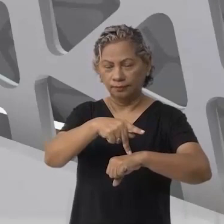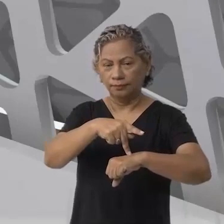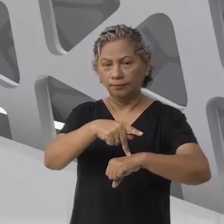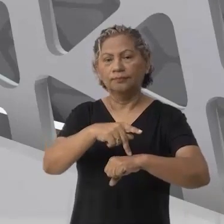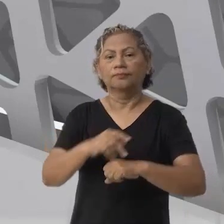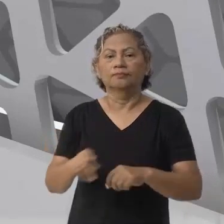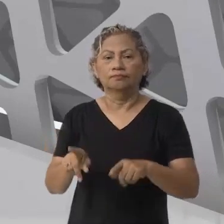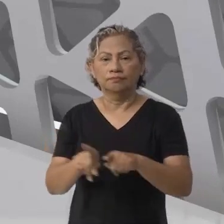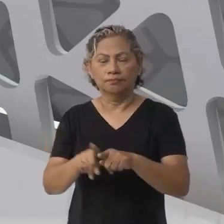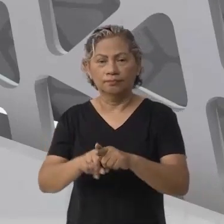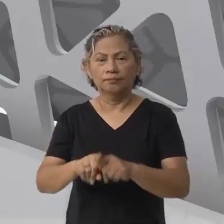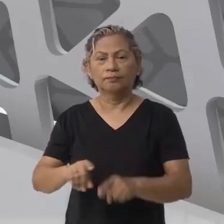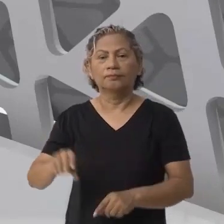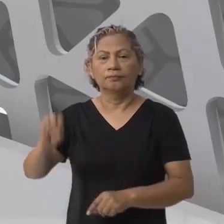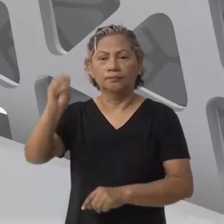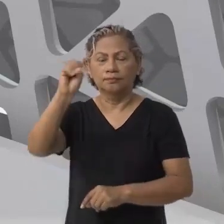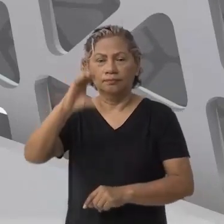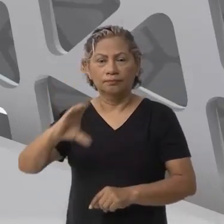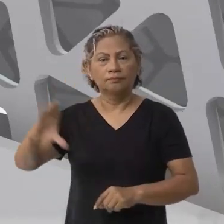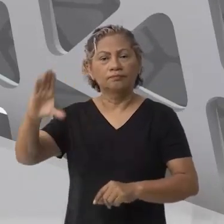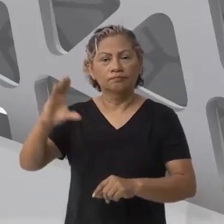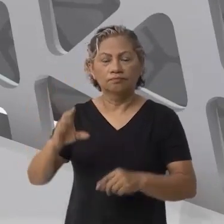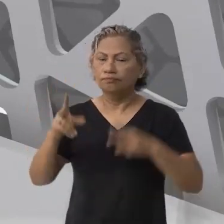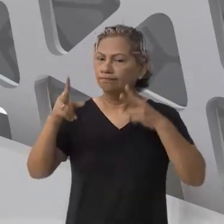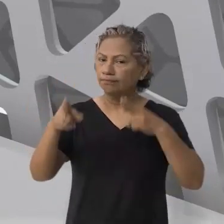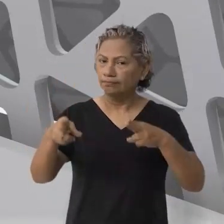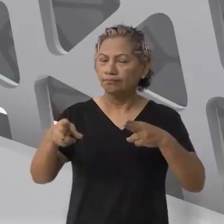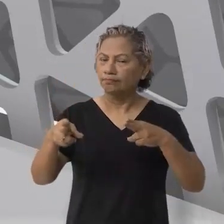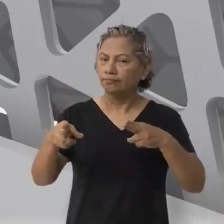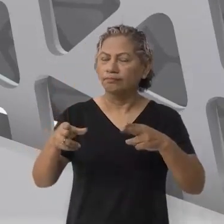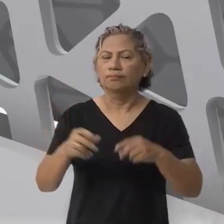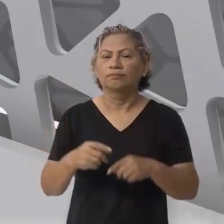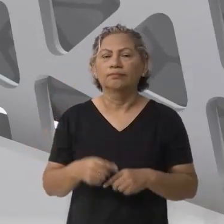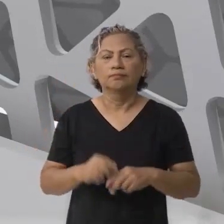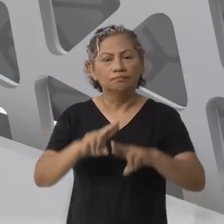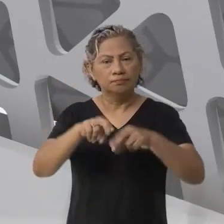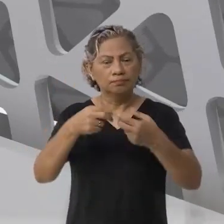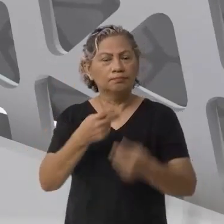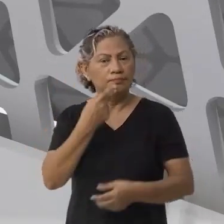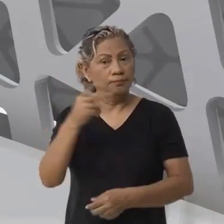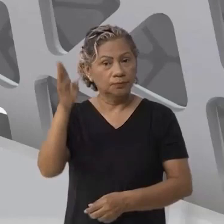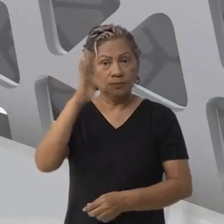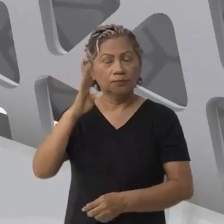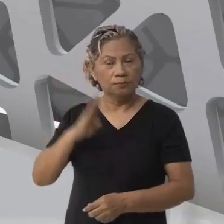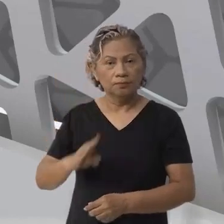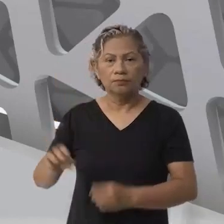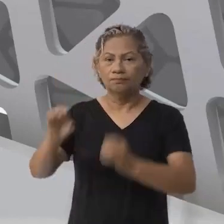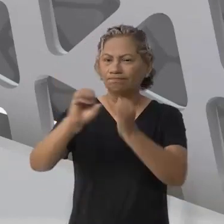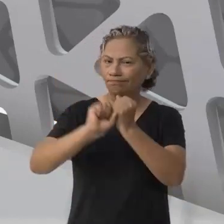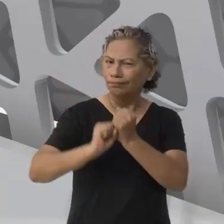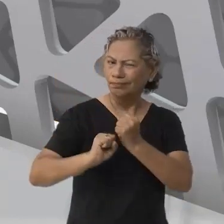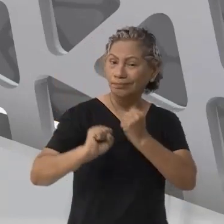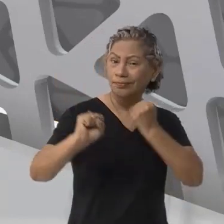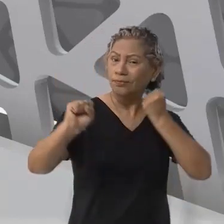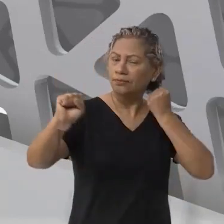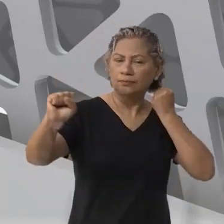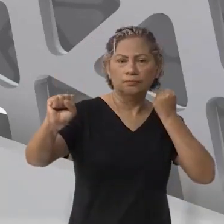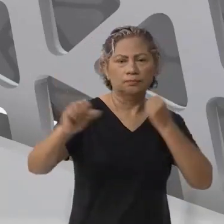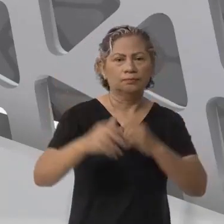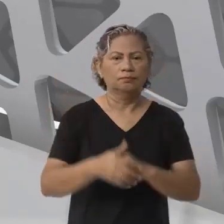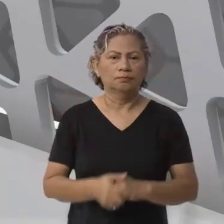Brasil, com a Oceania, são quase o mesmo tamanho. Por isso que nós dizemos que O Brasil é um país de